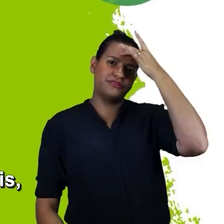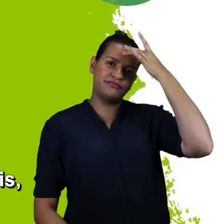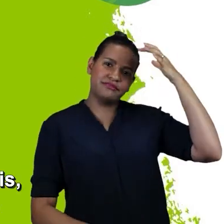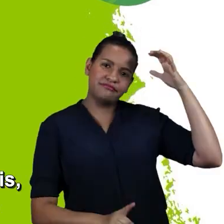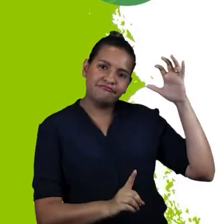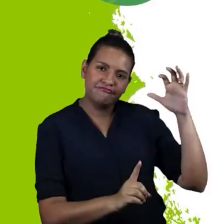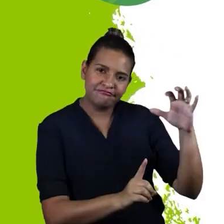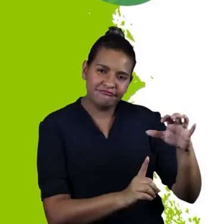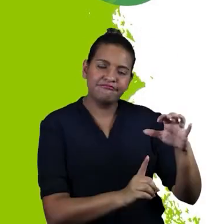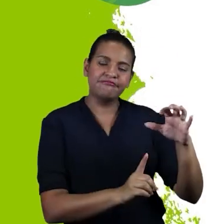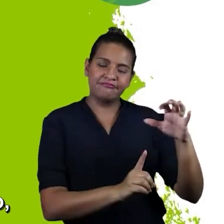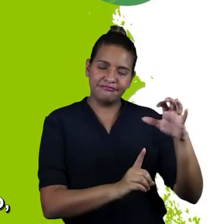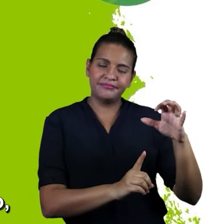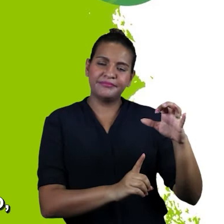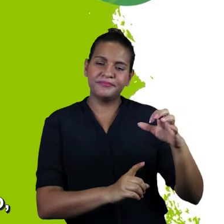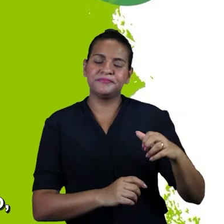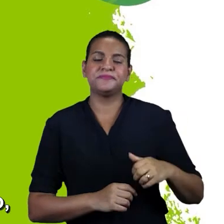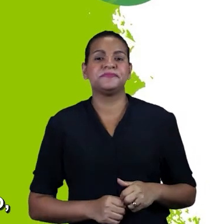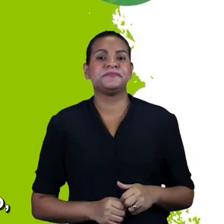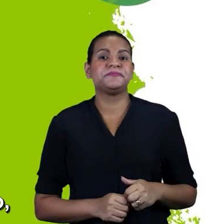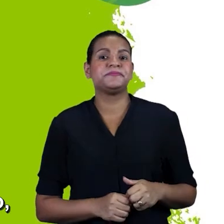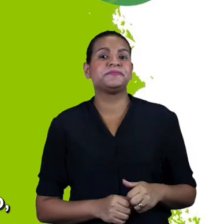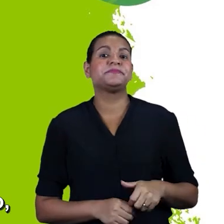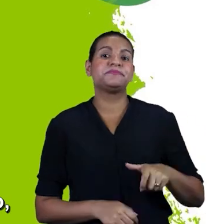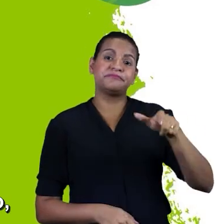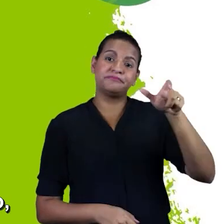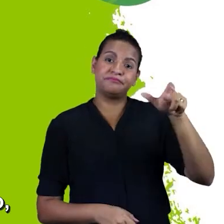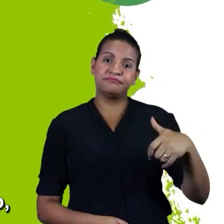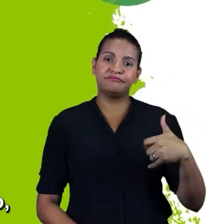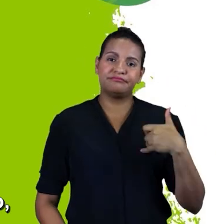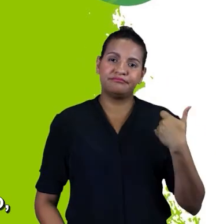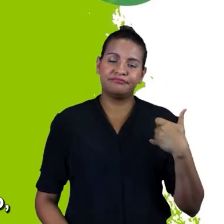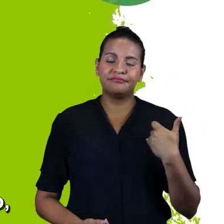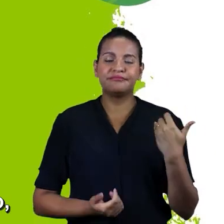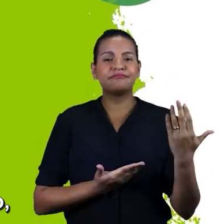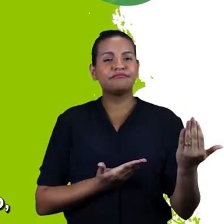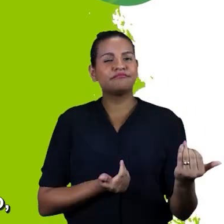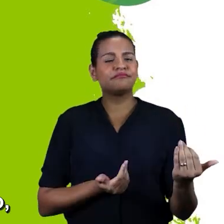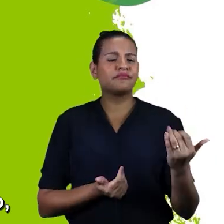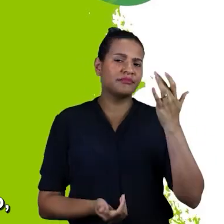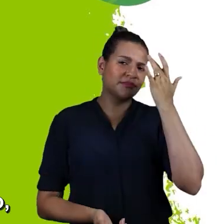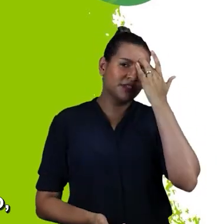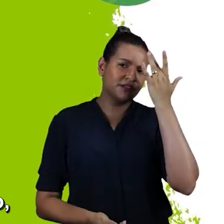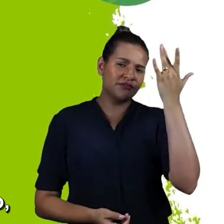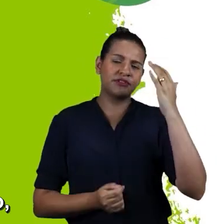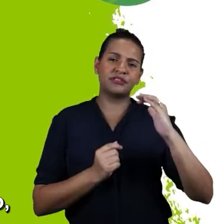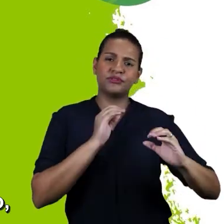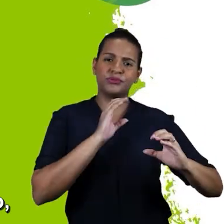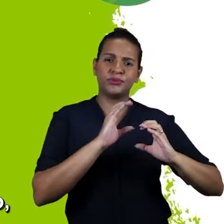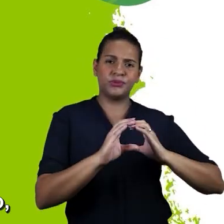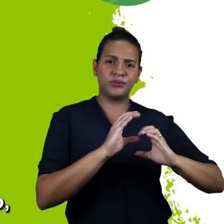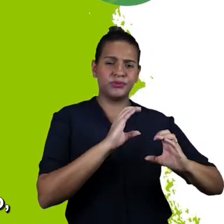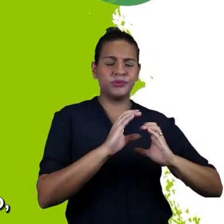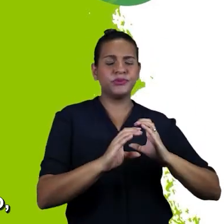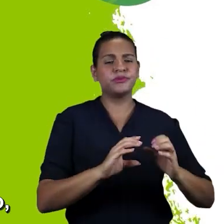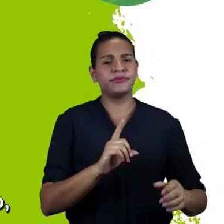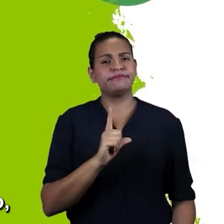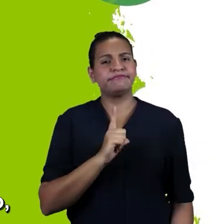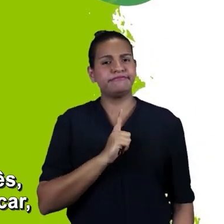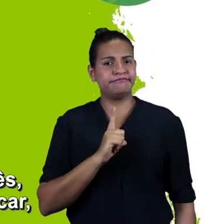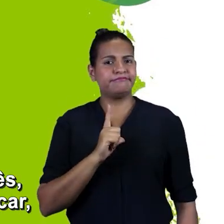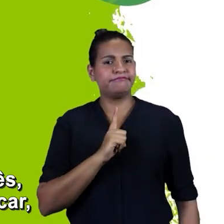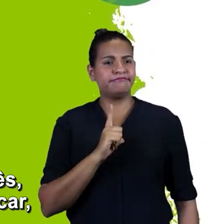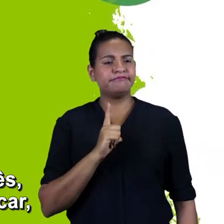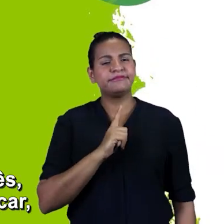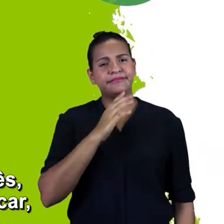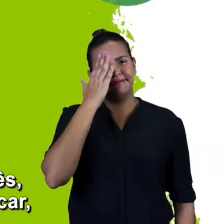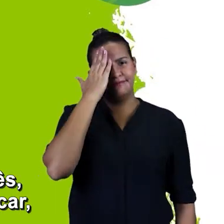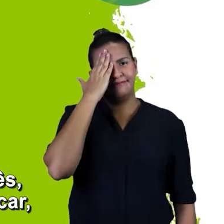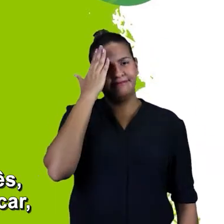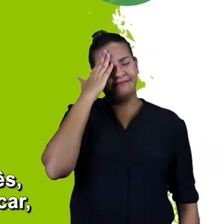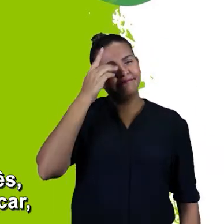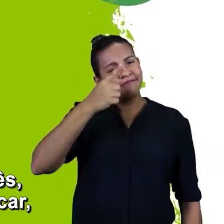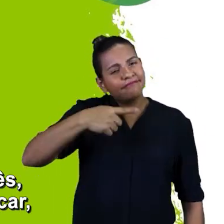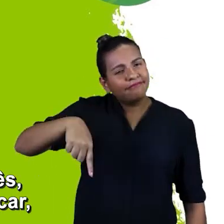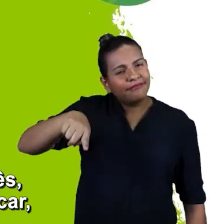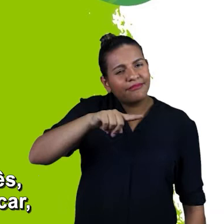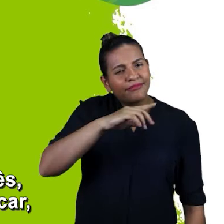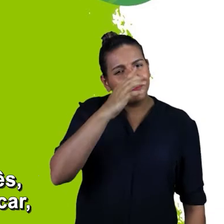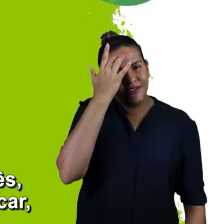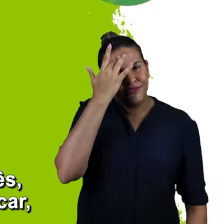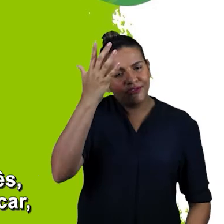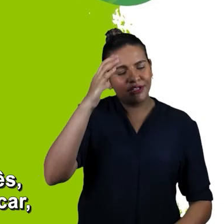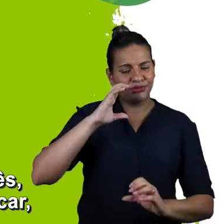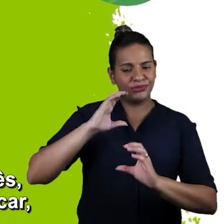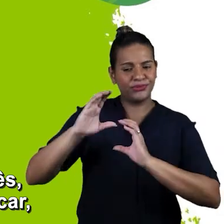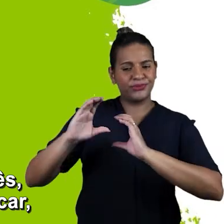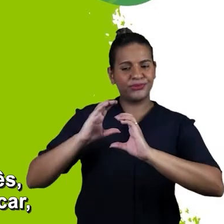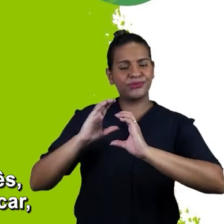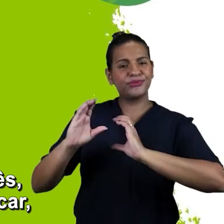conscientização, né? E os jovens, como têm essa facilidade na comunicação, né? A gente sabe que os jovens,